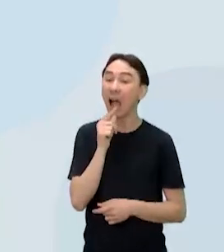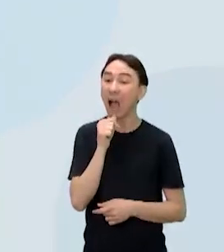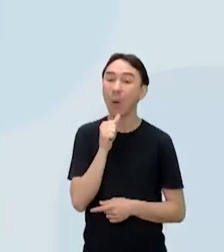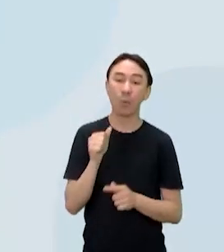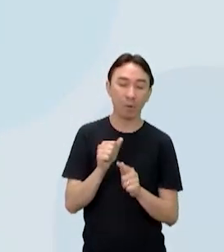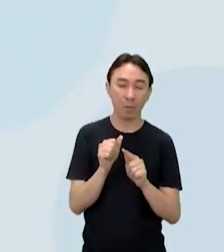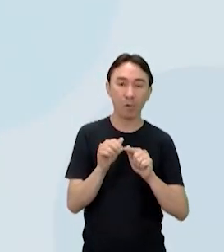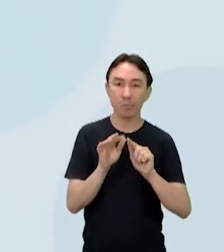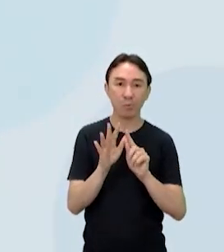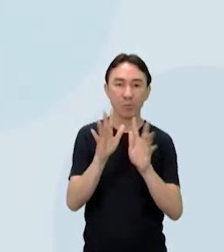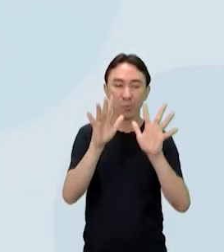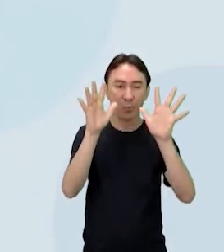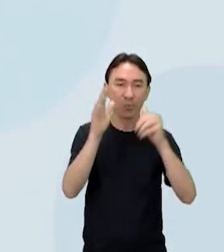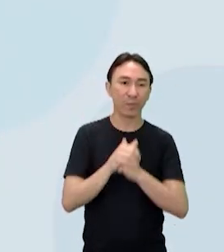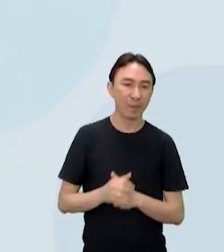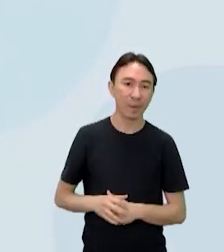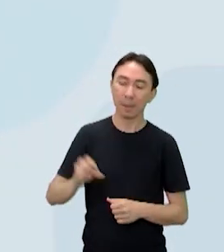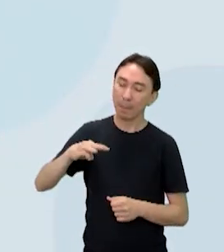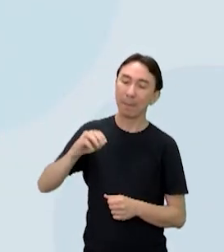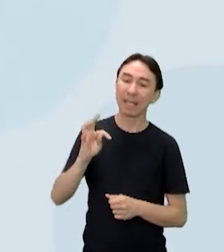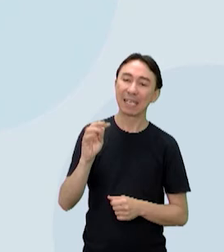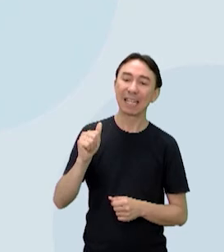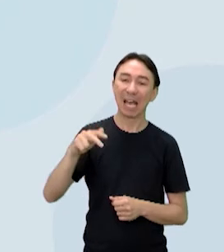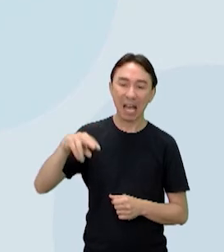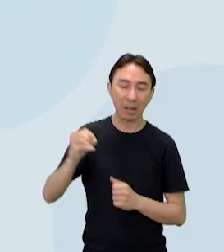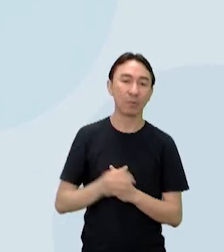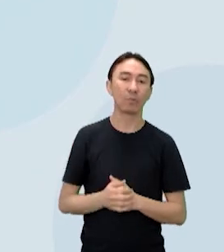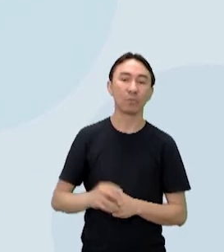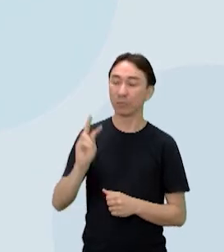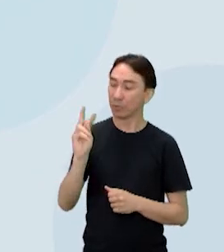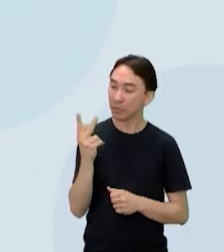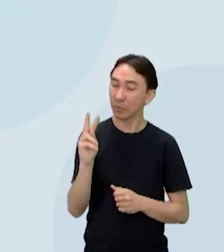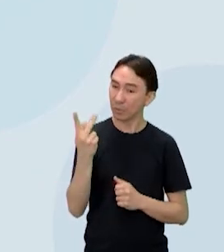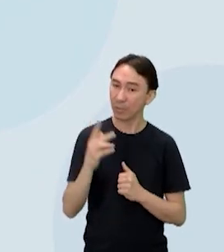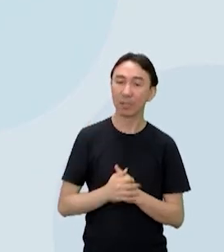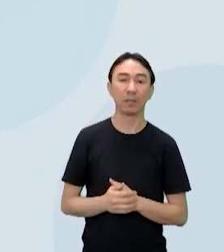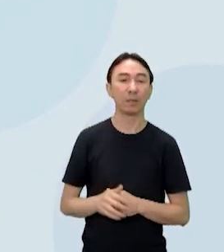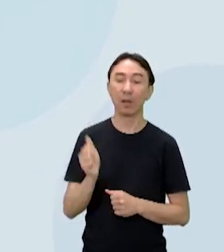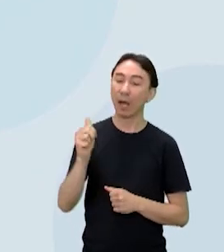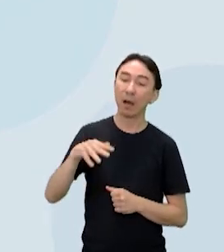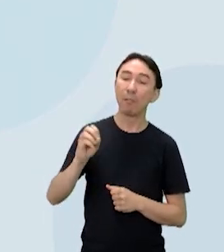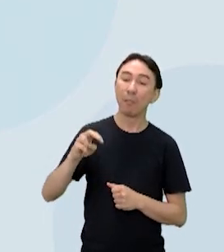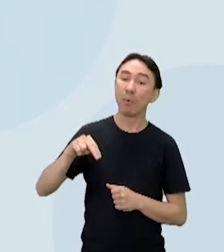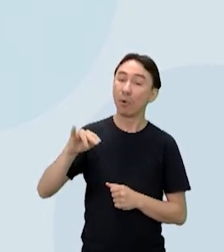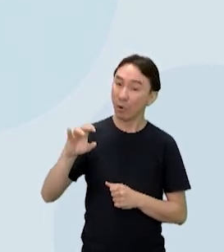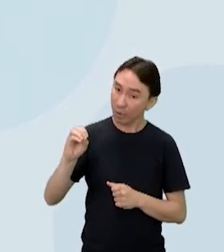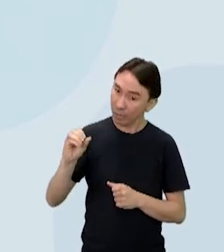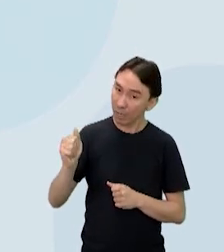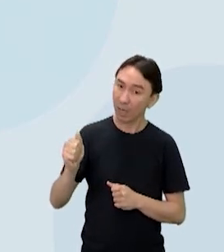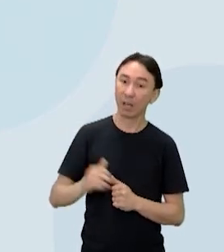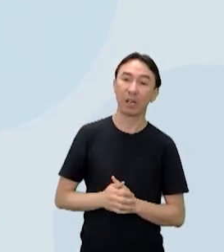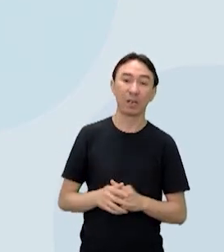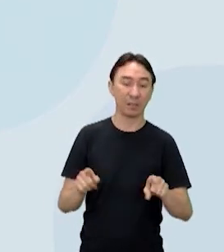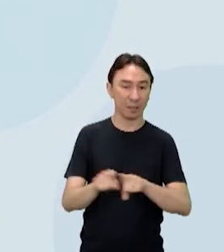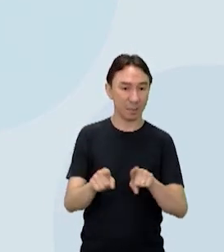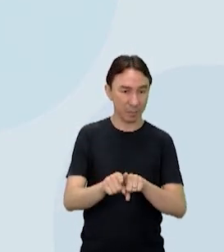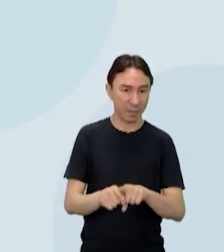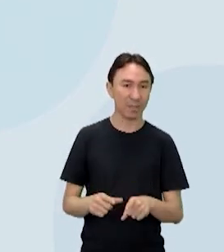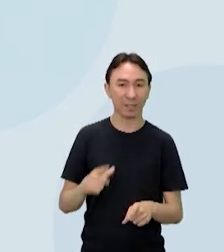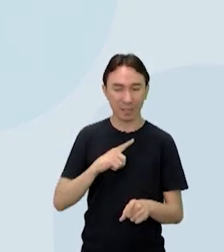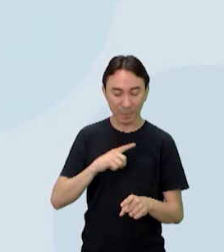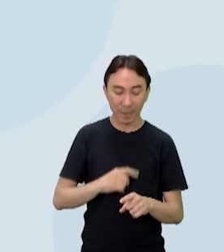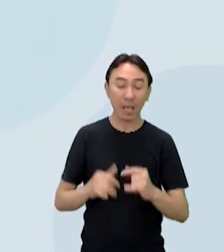metano, teria gás hidrogênio, teria ali amônia também. E aí, junto com uma